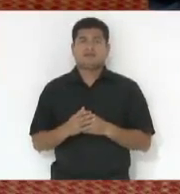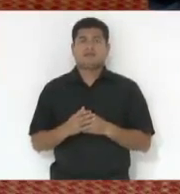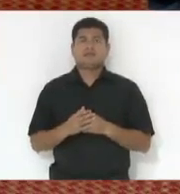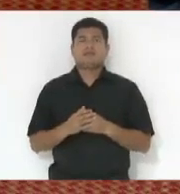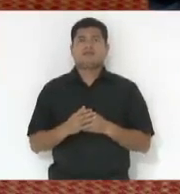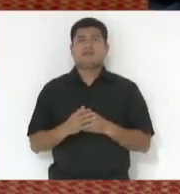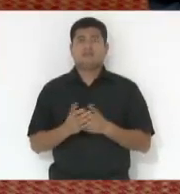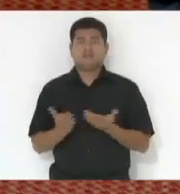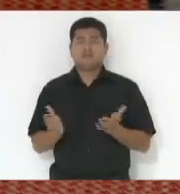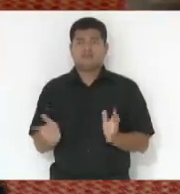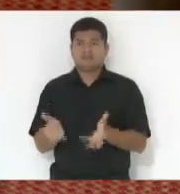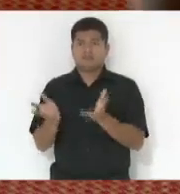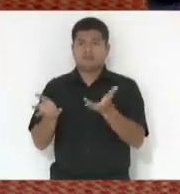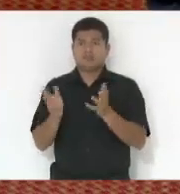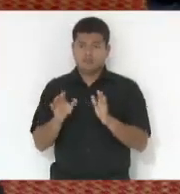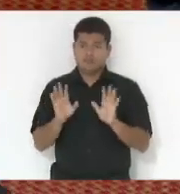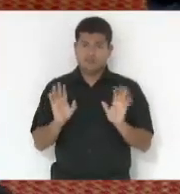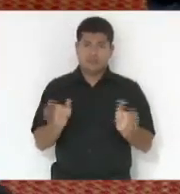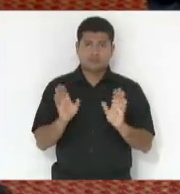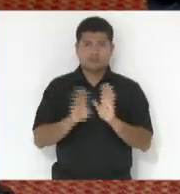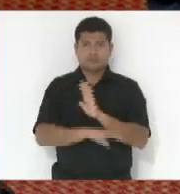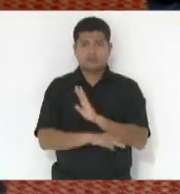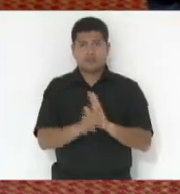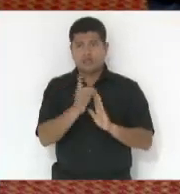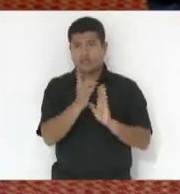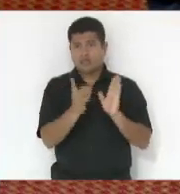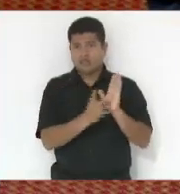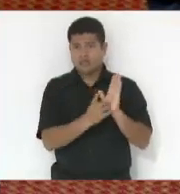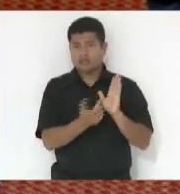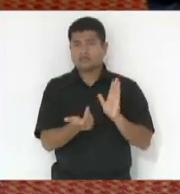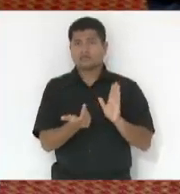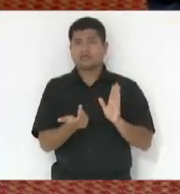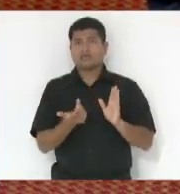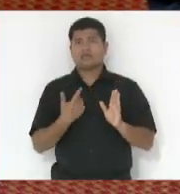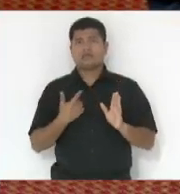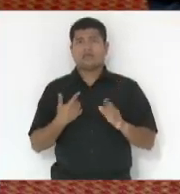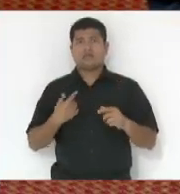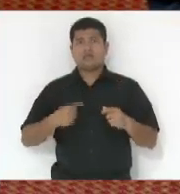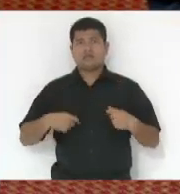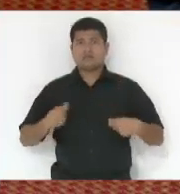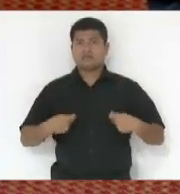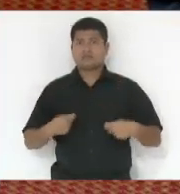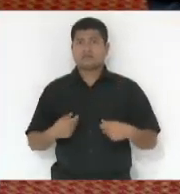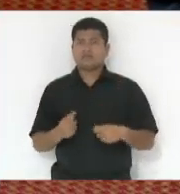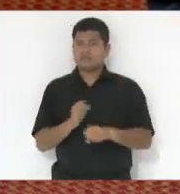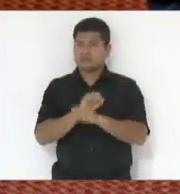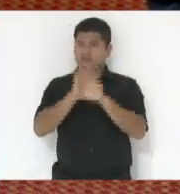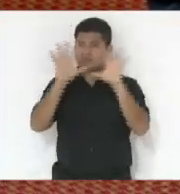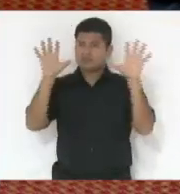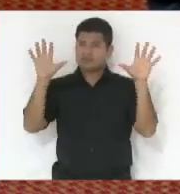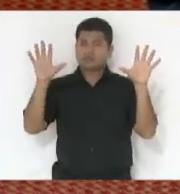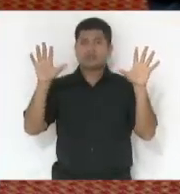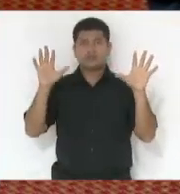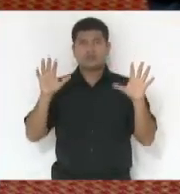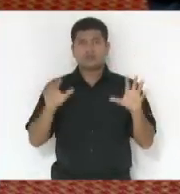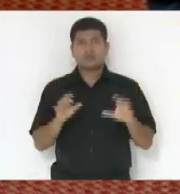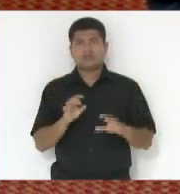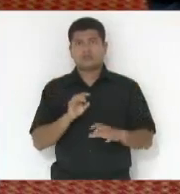desses benefícios que foram retirados, né, desses decretos, mas igual é necessário que a gente tenha clareza nessa informação. É só